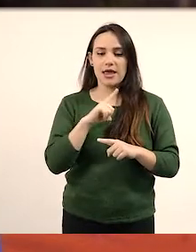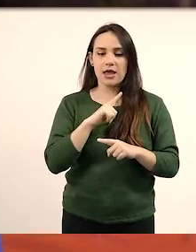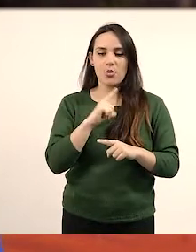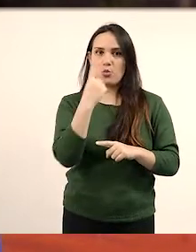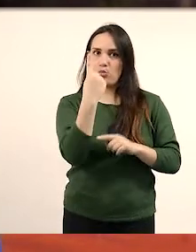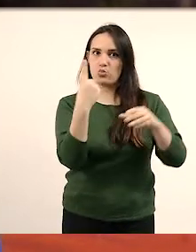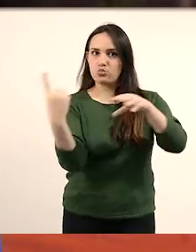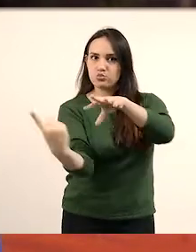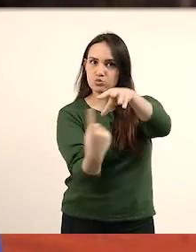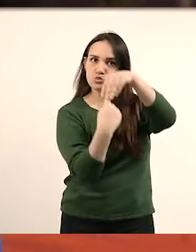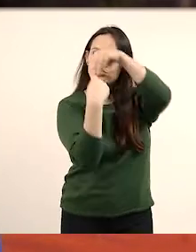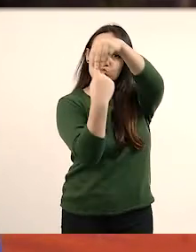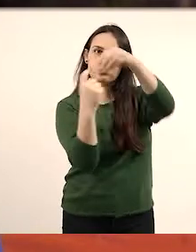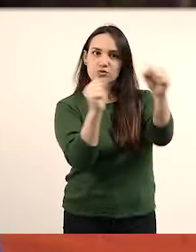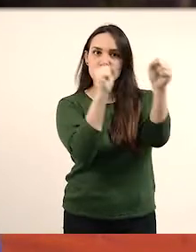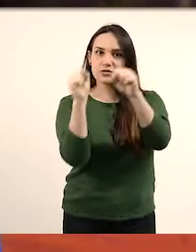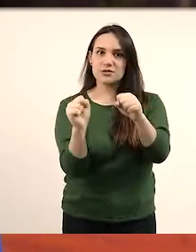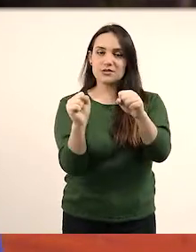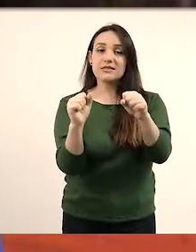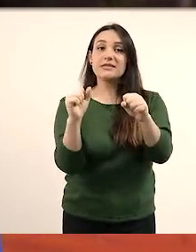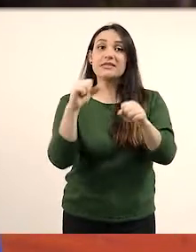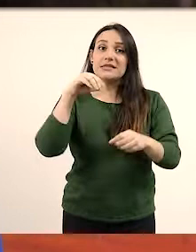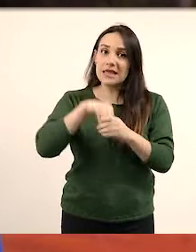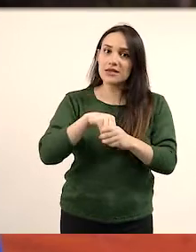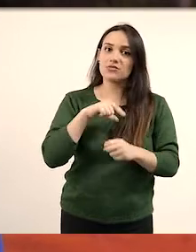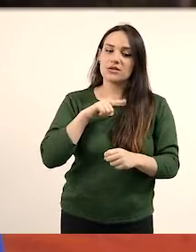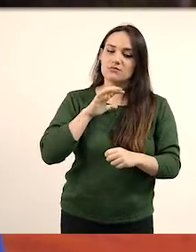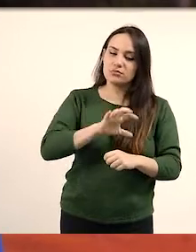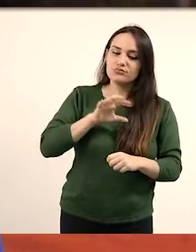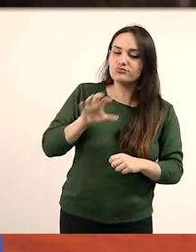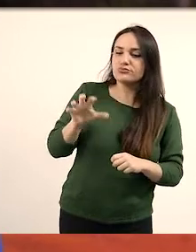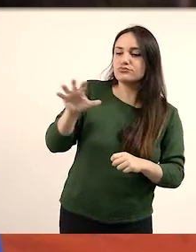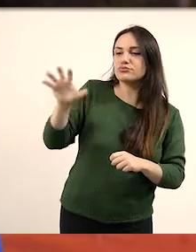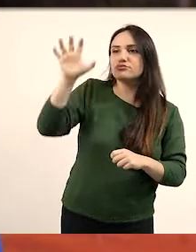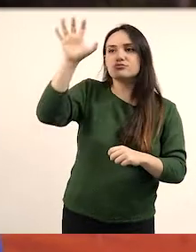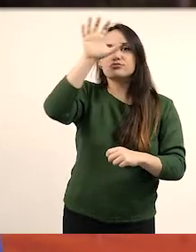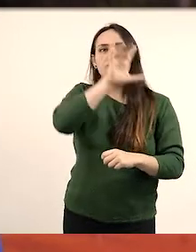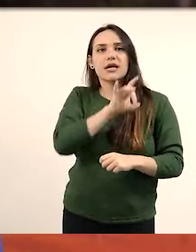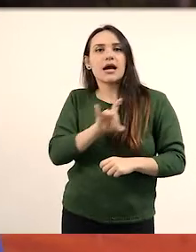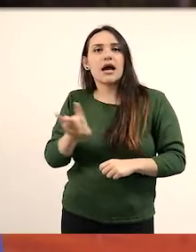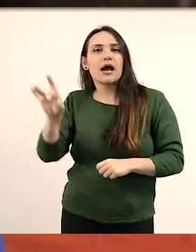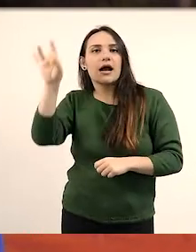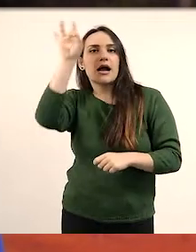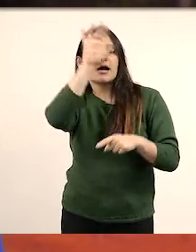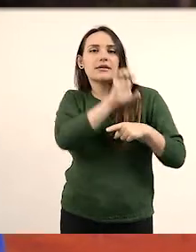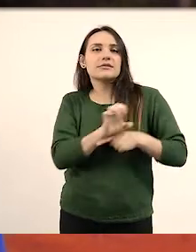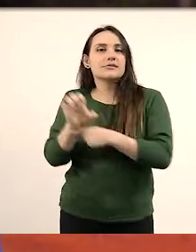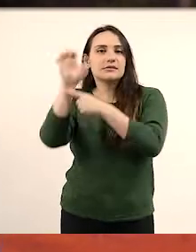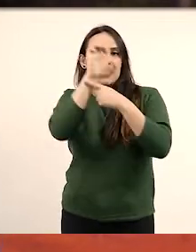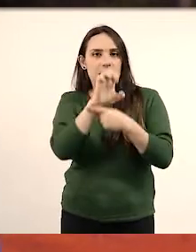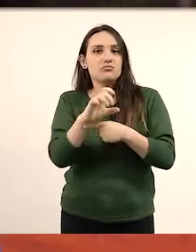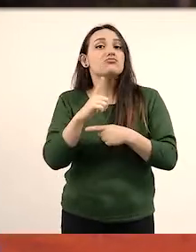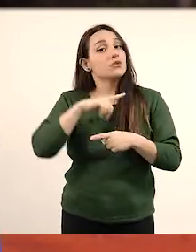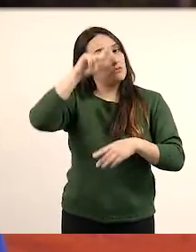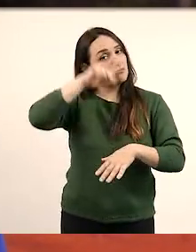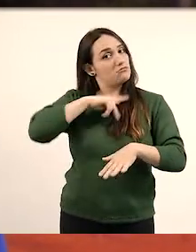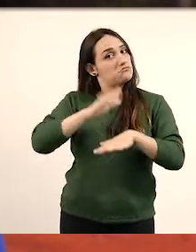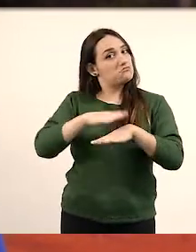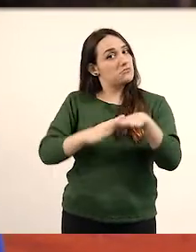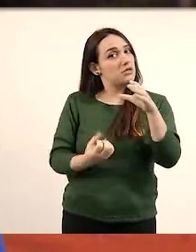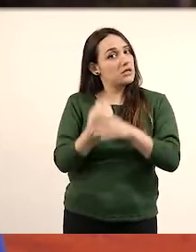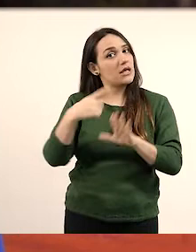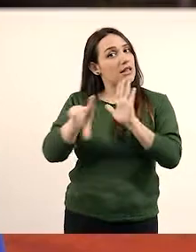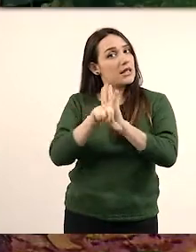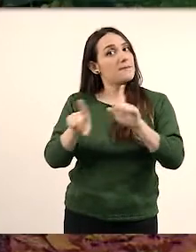os entes têm autonomia interna e devem coexistir baseados em cooperação